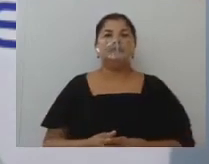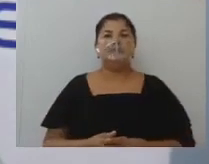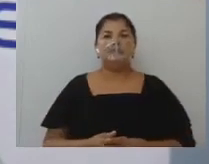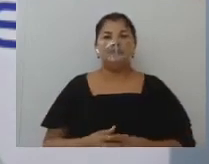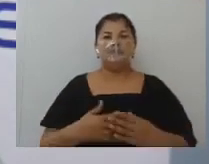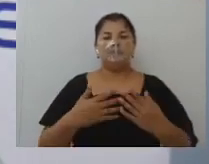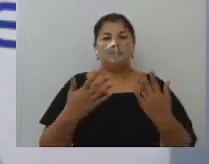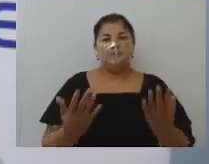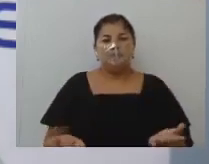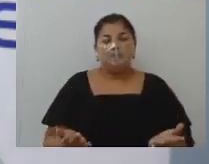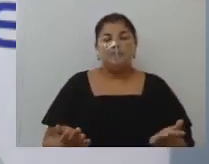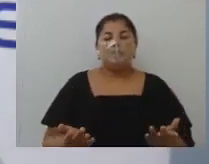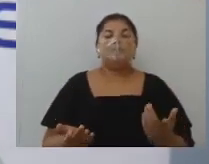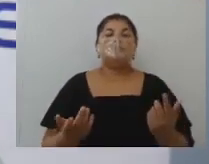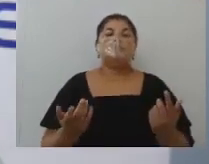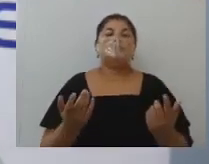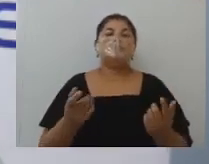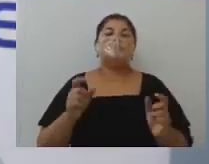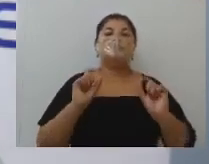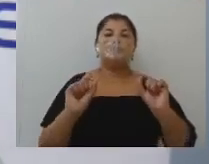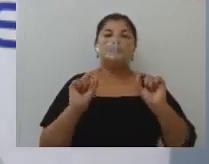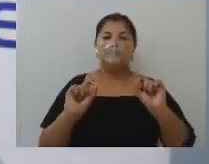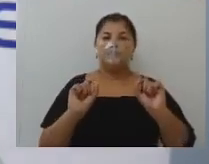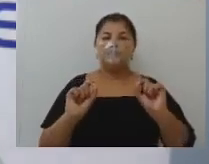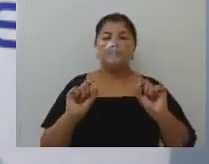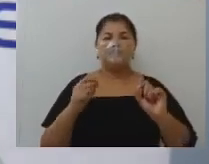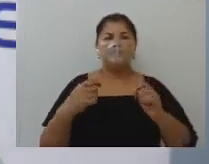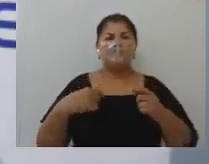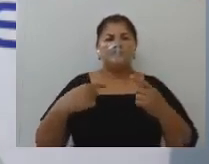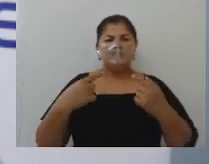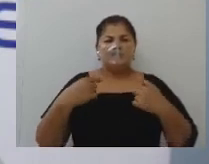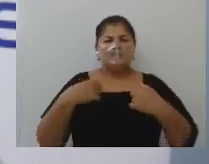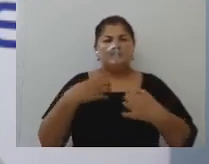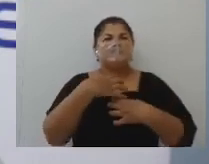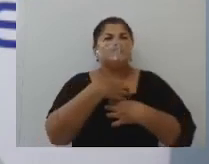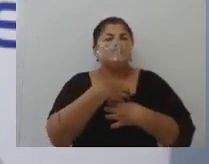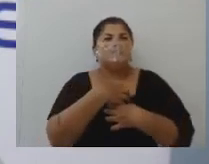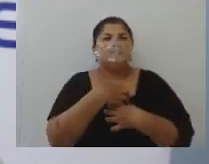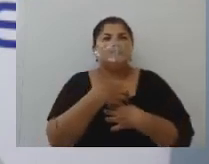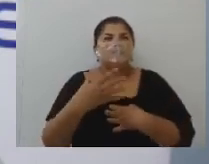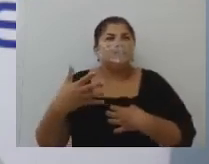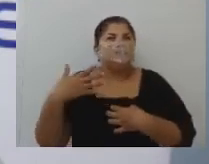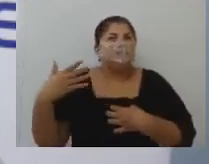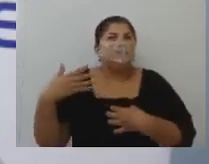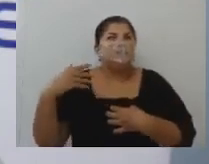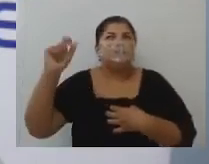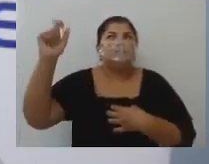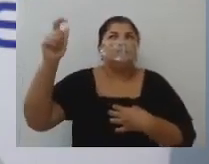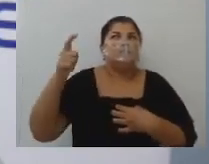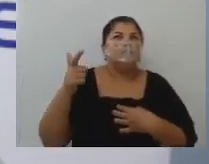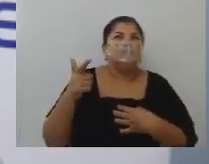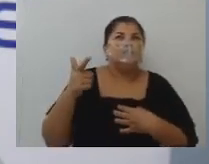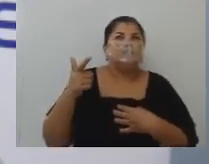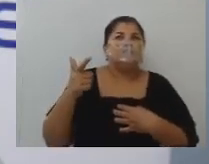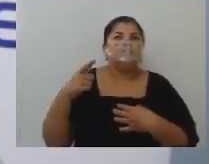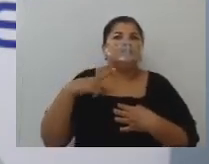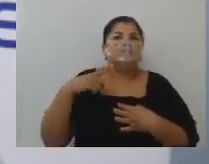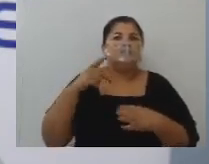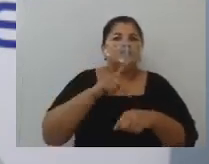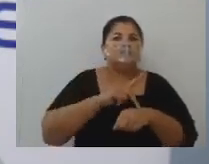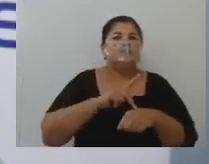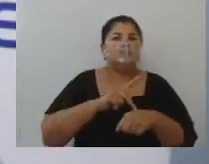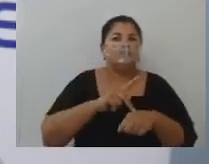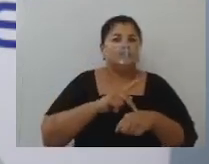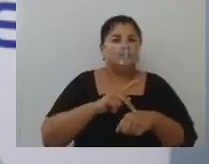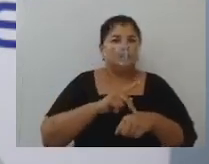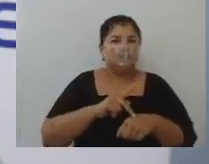E aí o que acontece é que vocês têm essa sensação de mais calor quando recebe a luz do sol, recebeu esse infravermelho. Já o